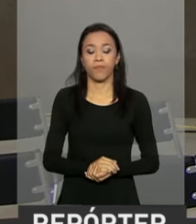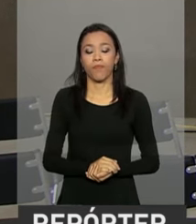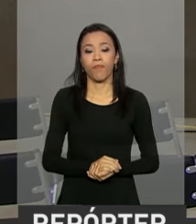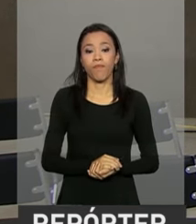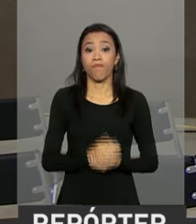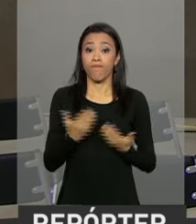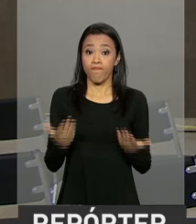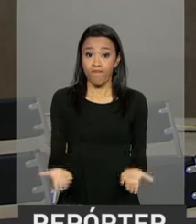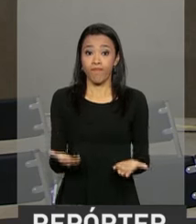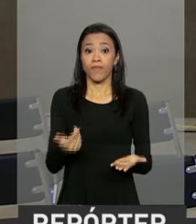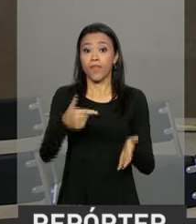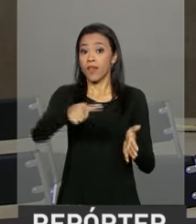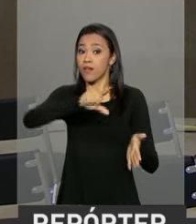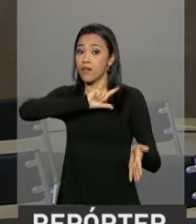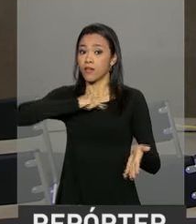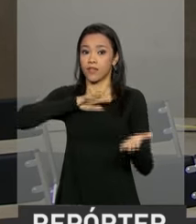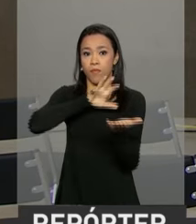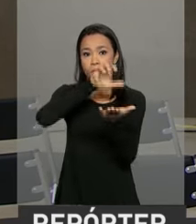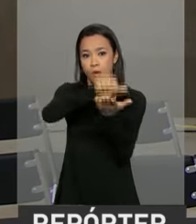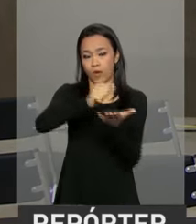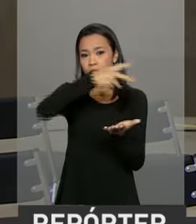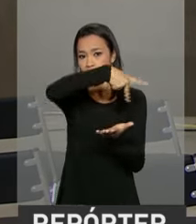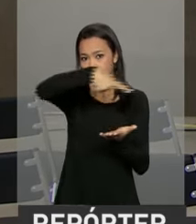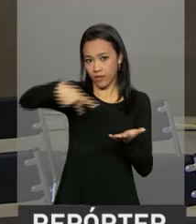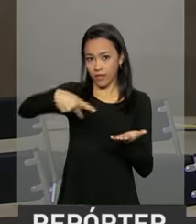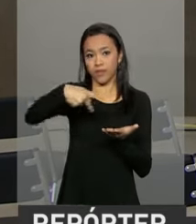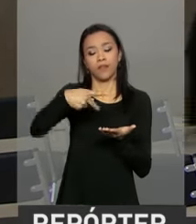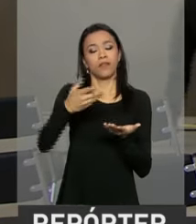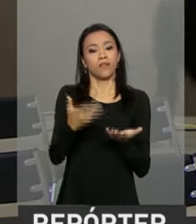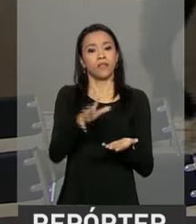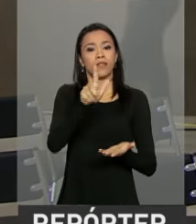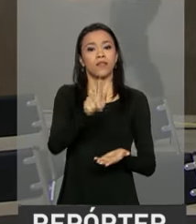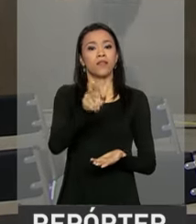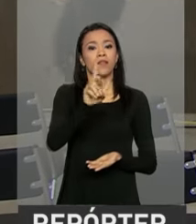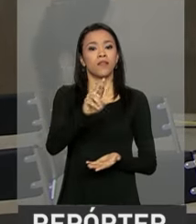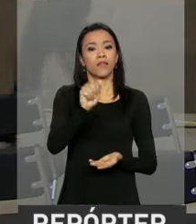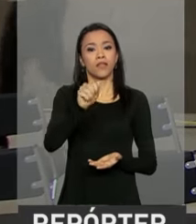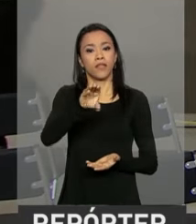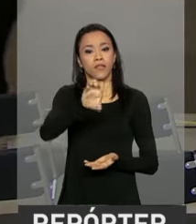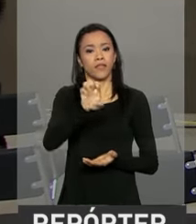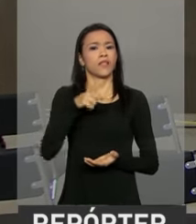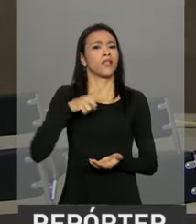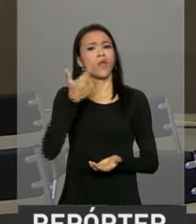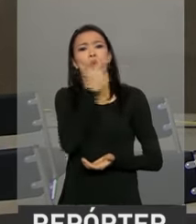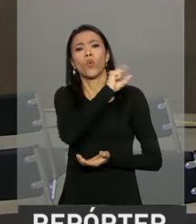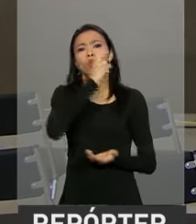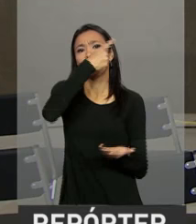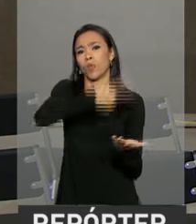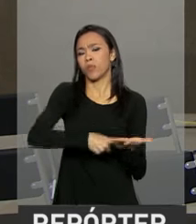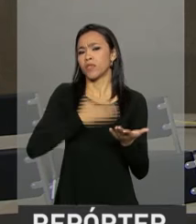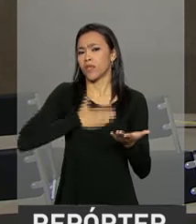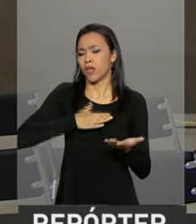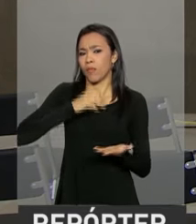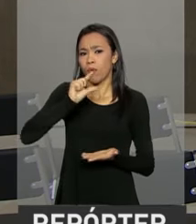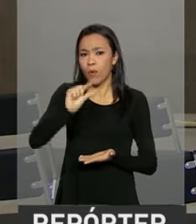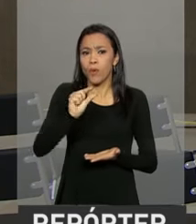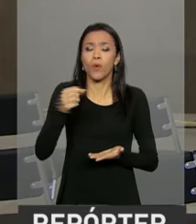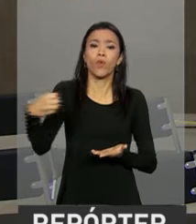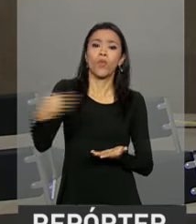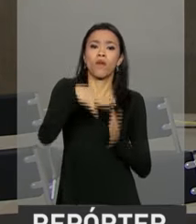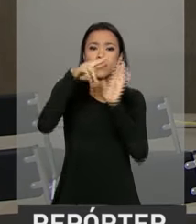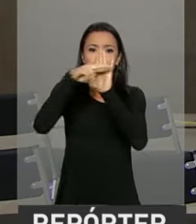Bom, e antes da posse, Renata, o presidente Michel Temer tem um outro compromisso. Ele anuncia daqui a pouco